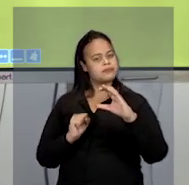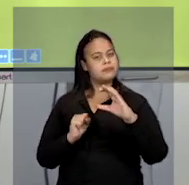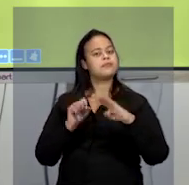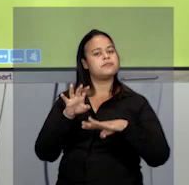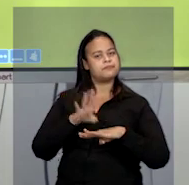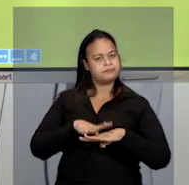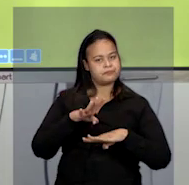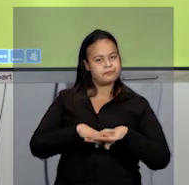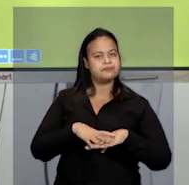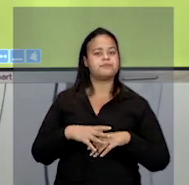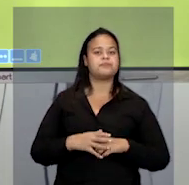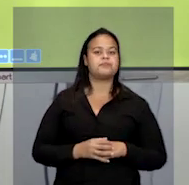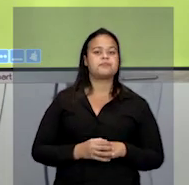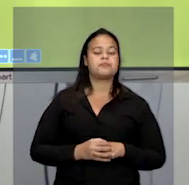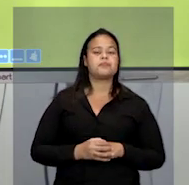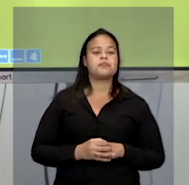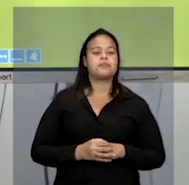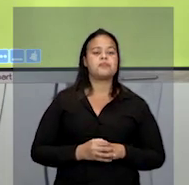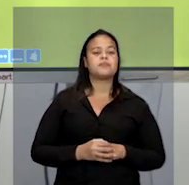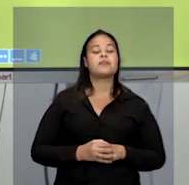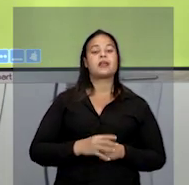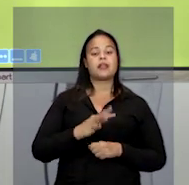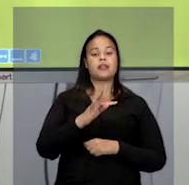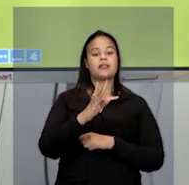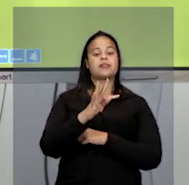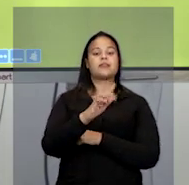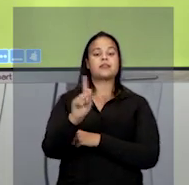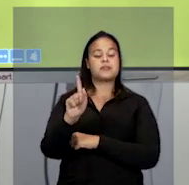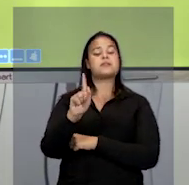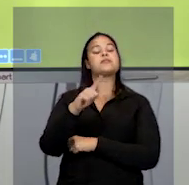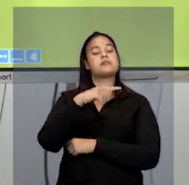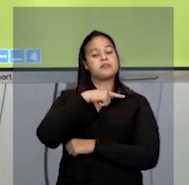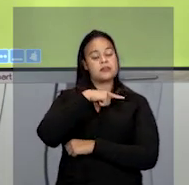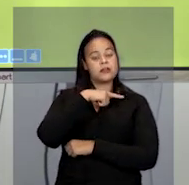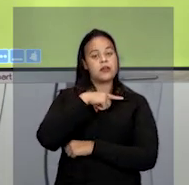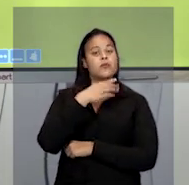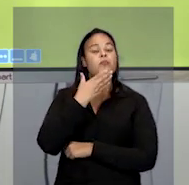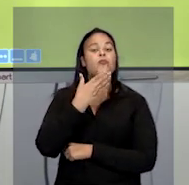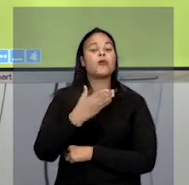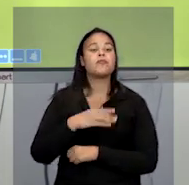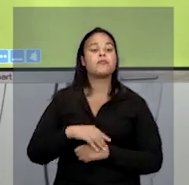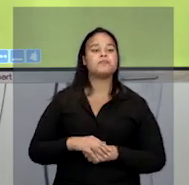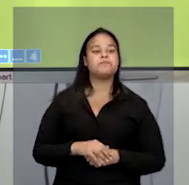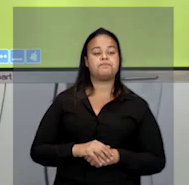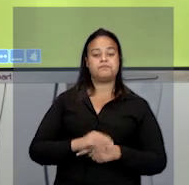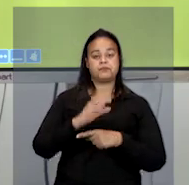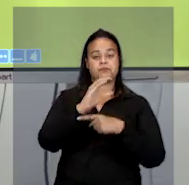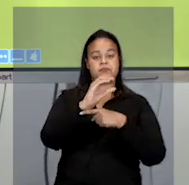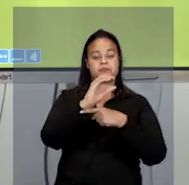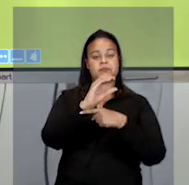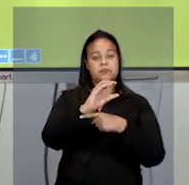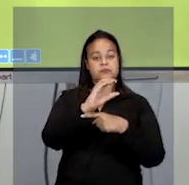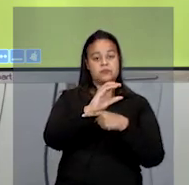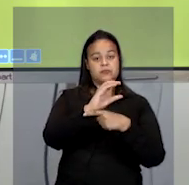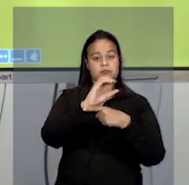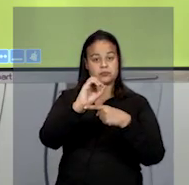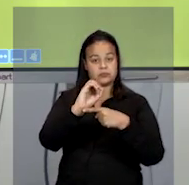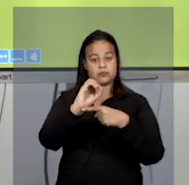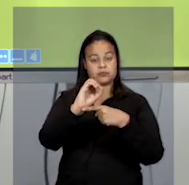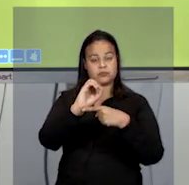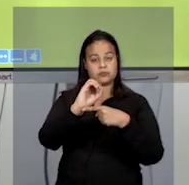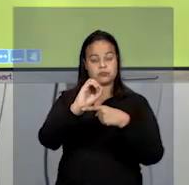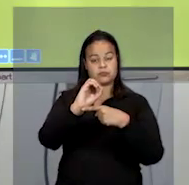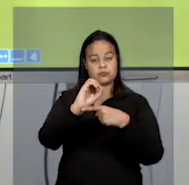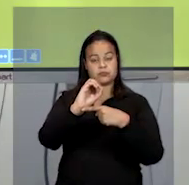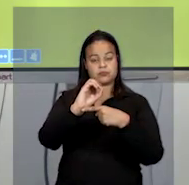maneira. E por fim, a nossa tangente. Nossa tangente é o cateto oposto ao ângulo beta,